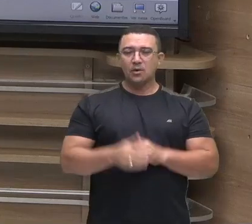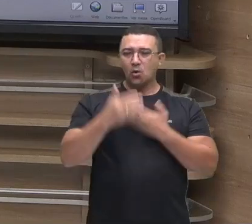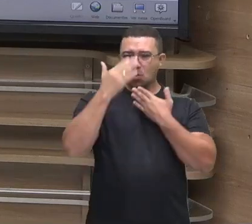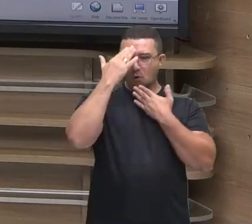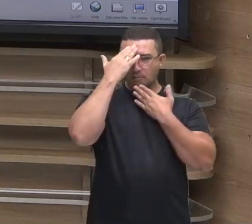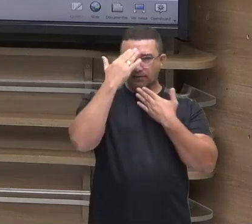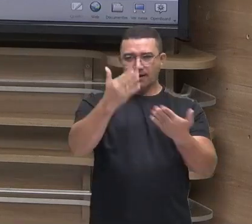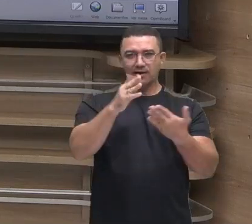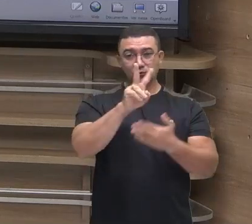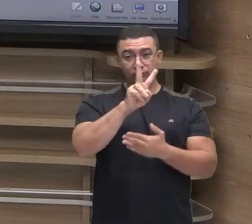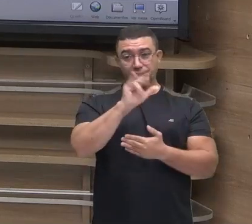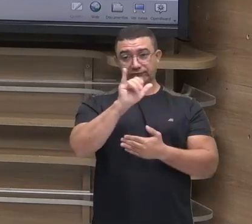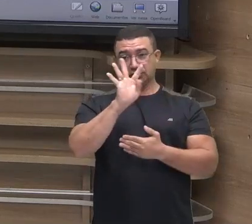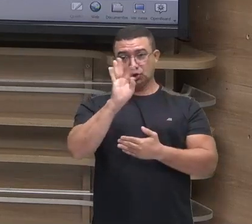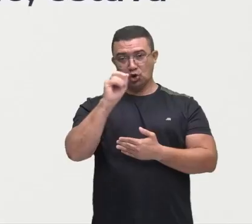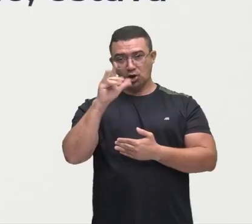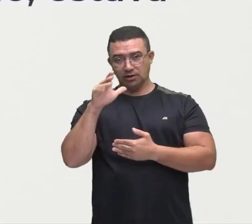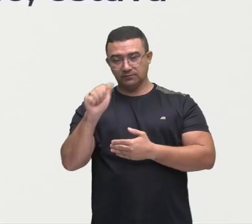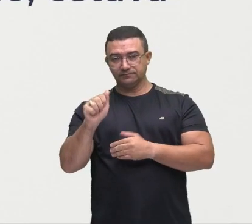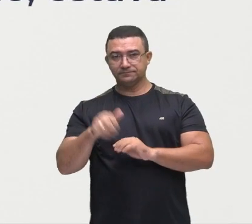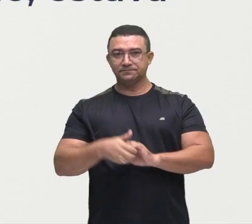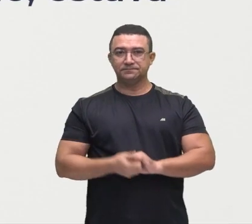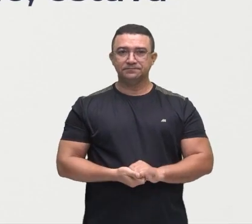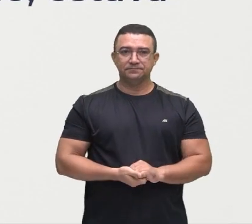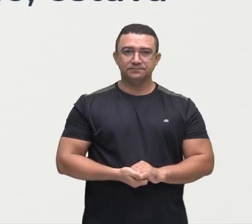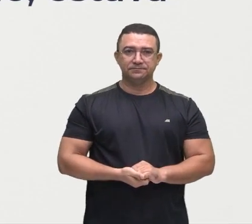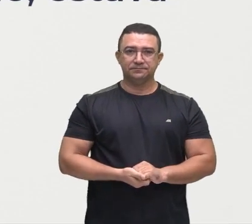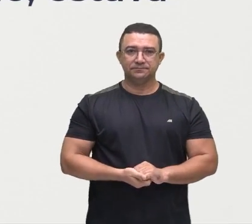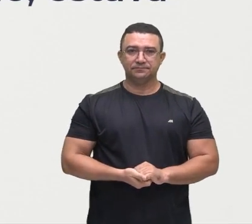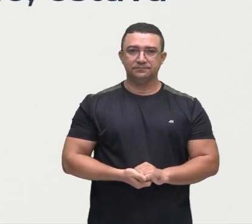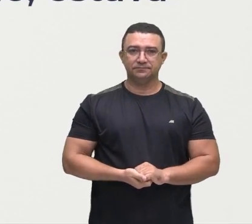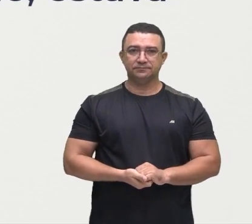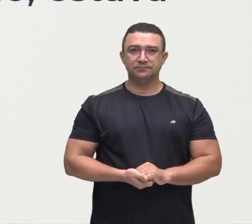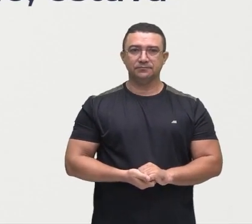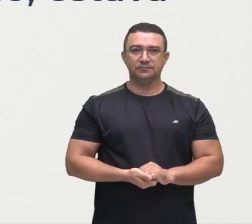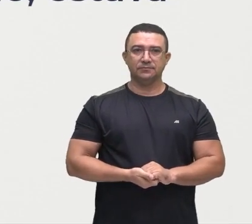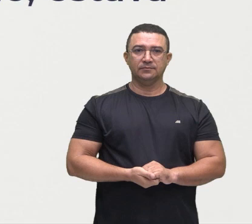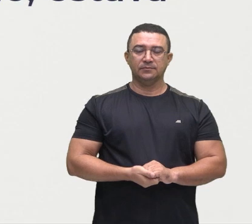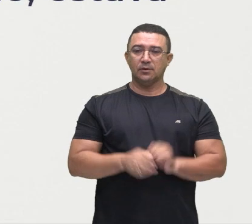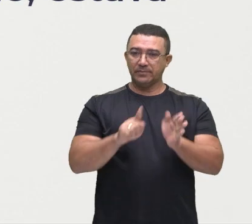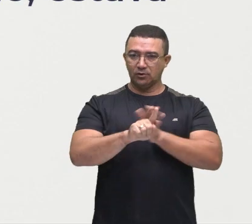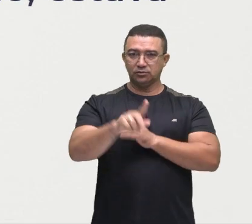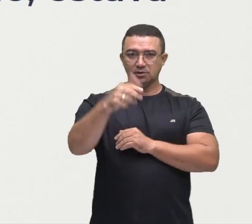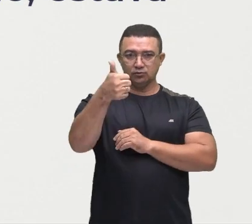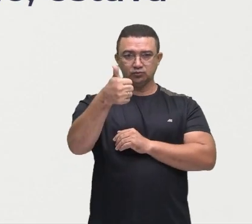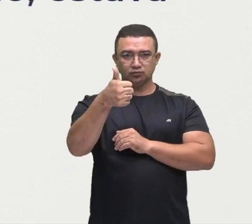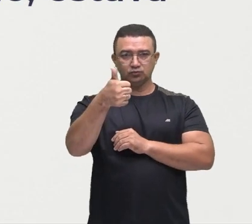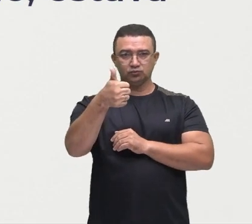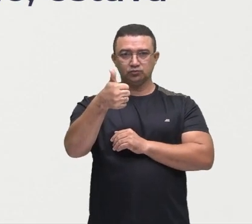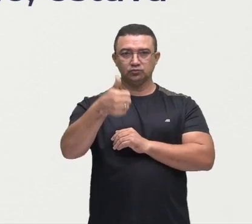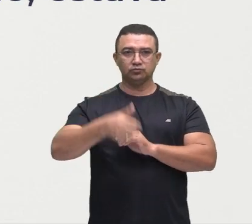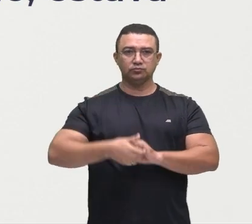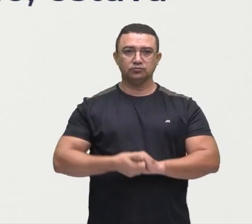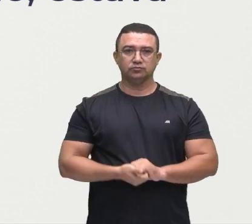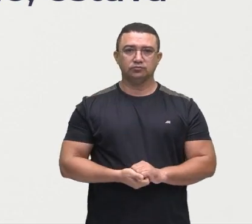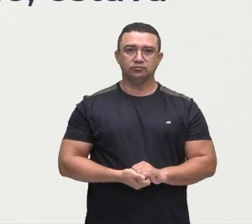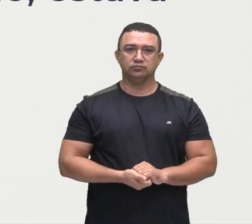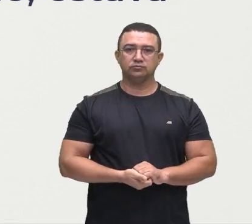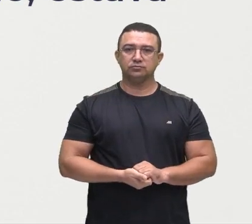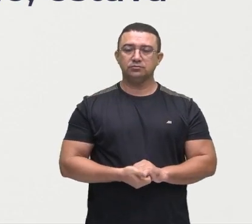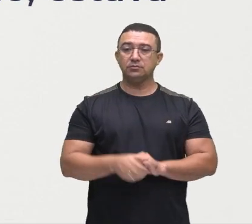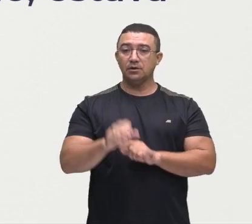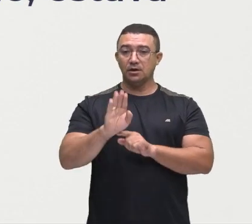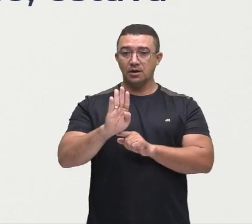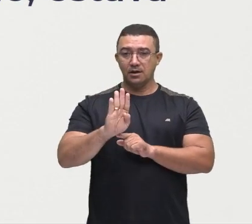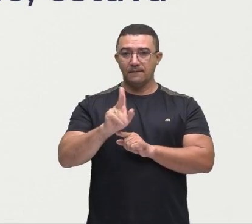Obrigada, Vitória. Vamos conferir? Vamos lá, então. Nós temos mais outro. Olha aí, nós temos o Bruno